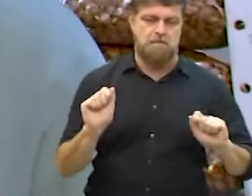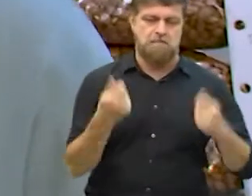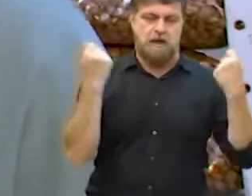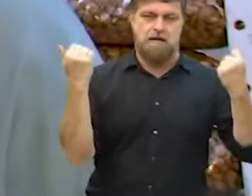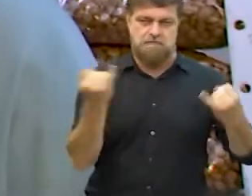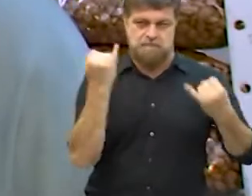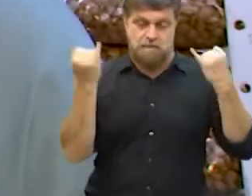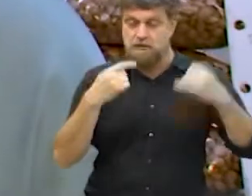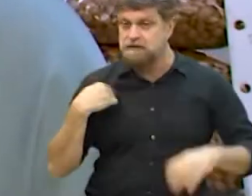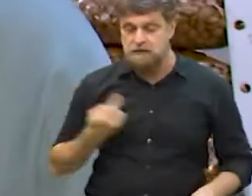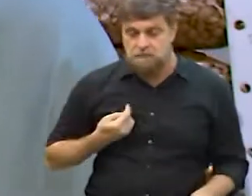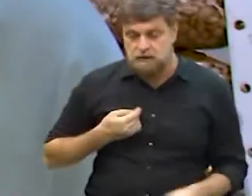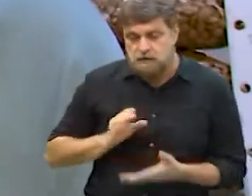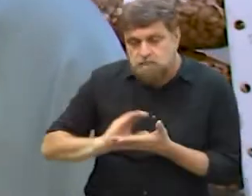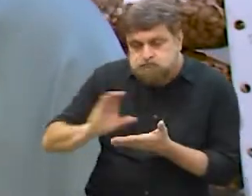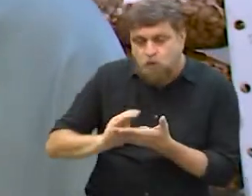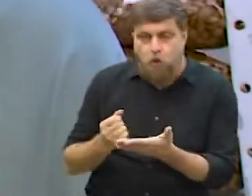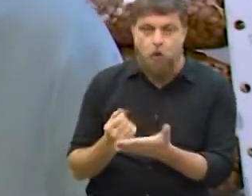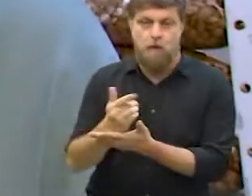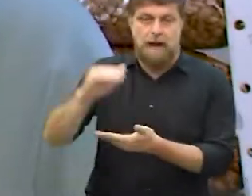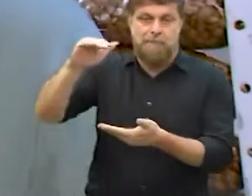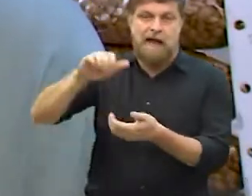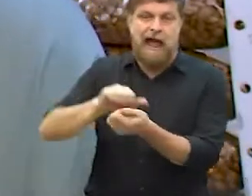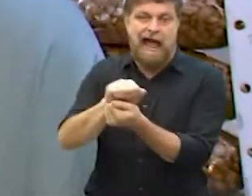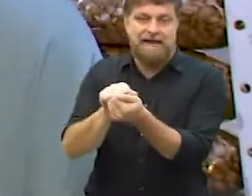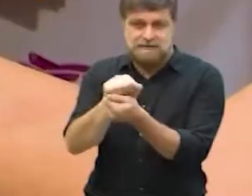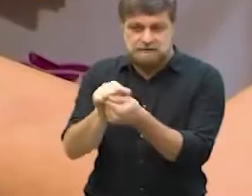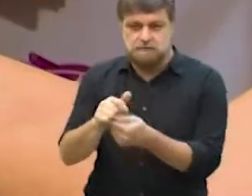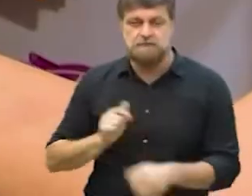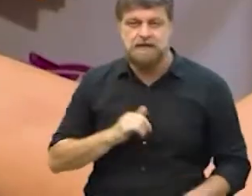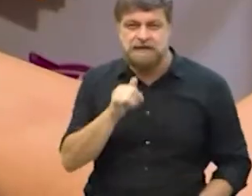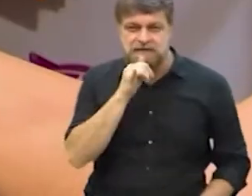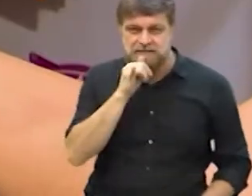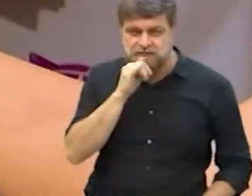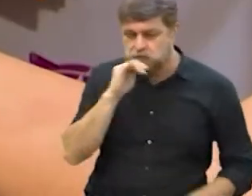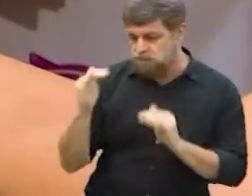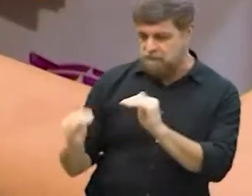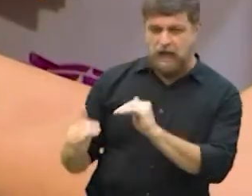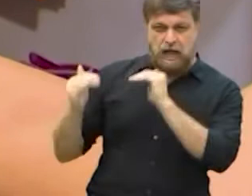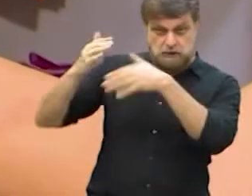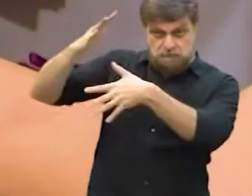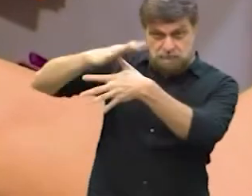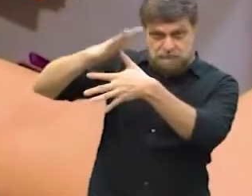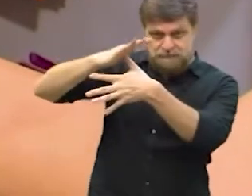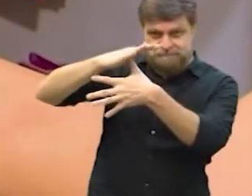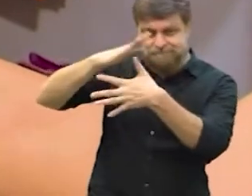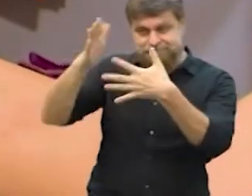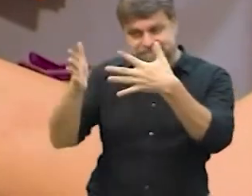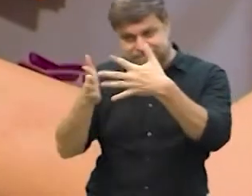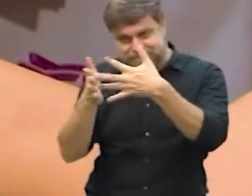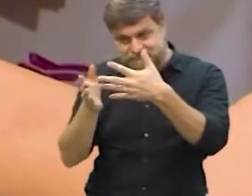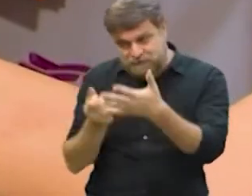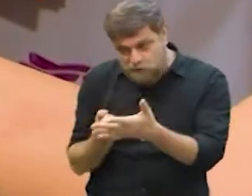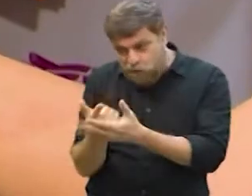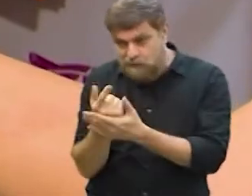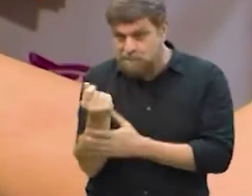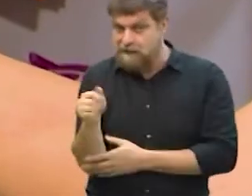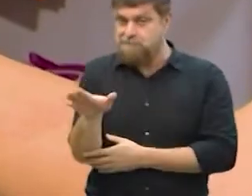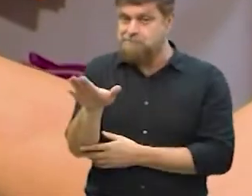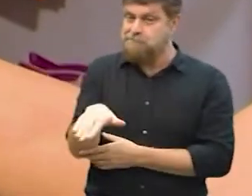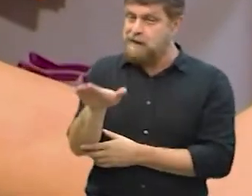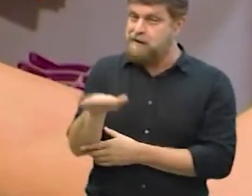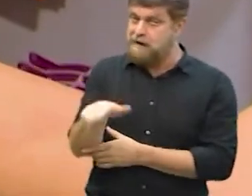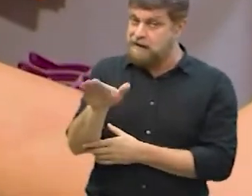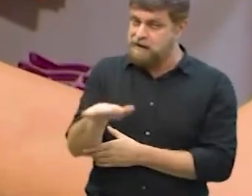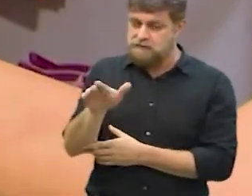um lanche, de fazer alguma coisa para investir um pouco mais na ração deles. Quem comprava uma ração super premium está comprando uma premium. Quem